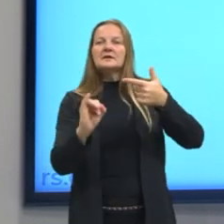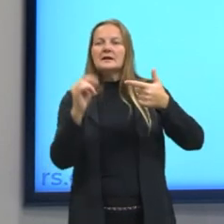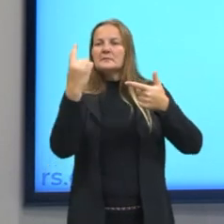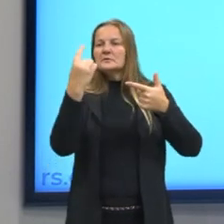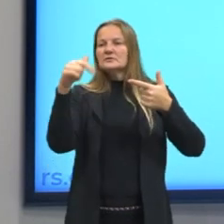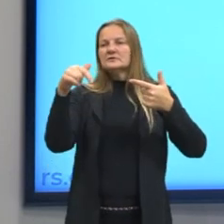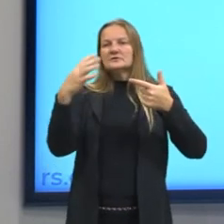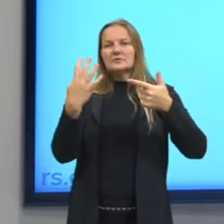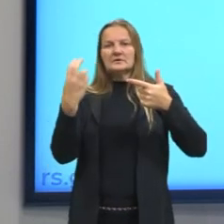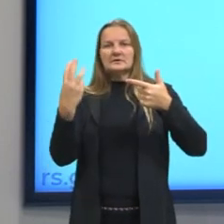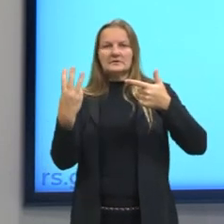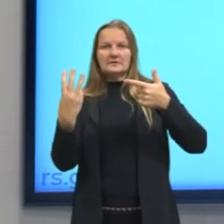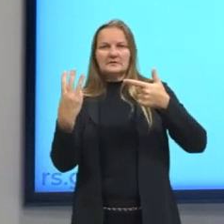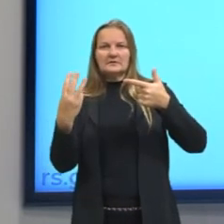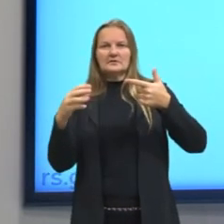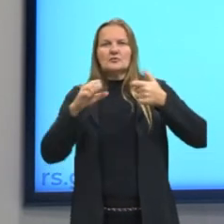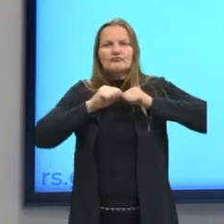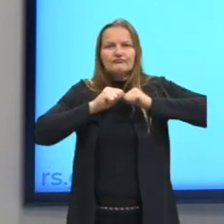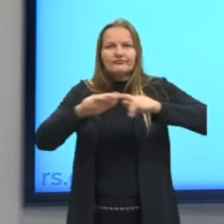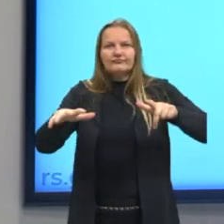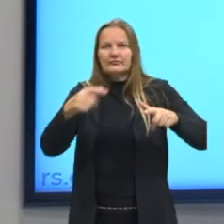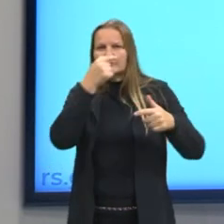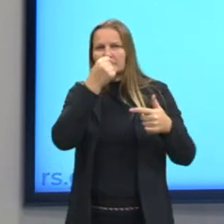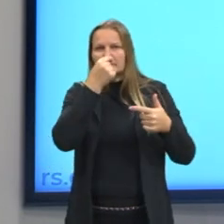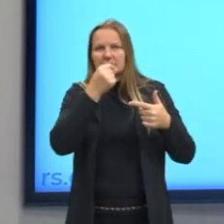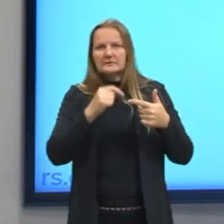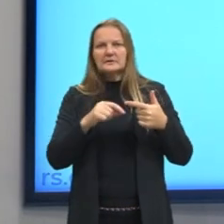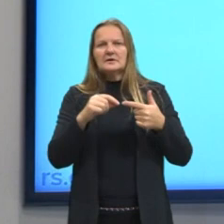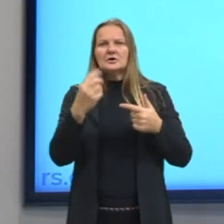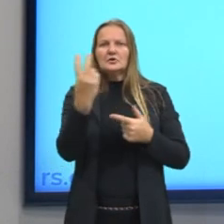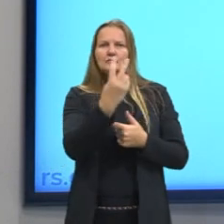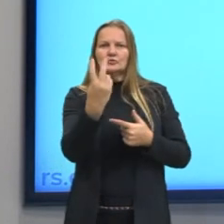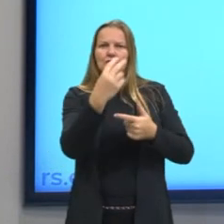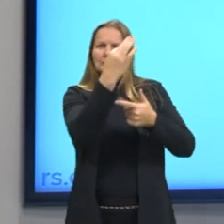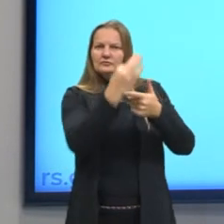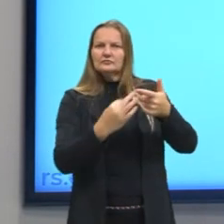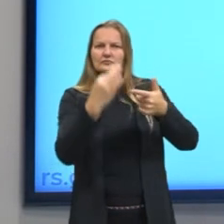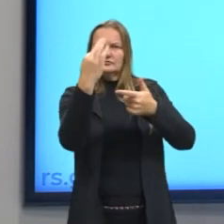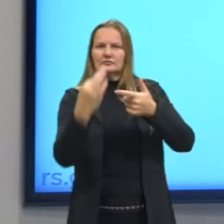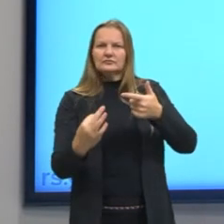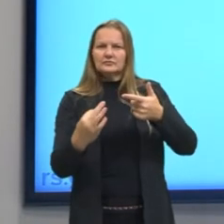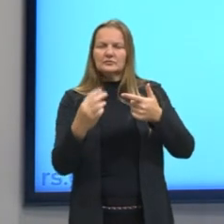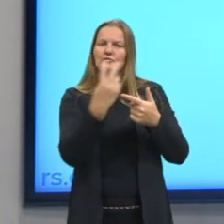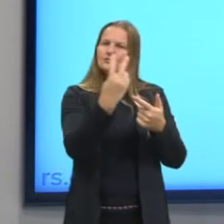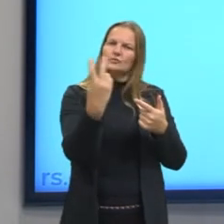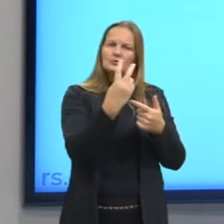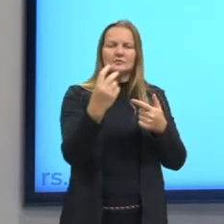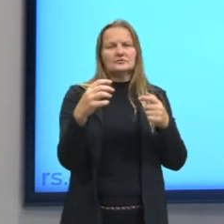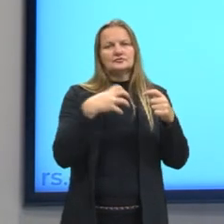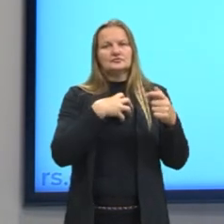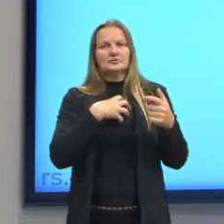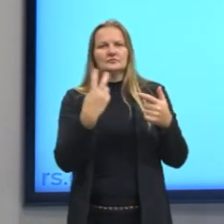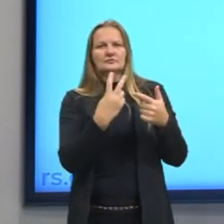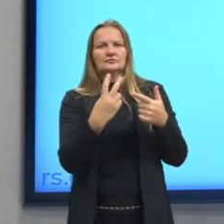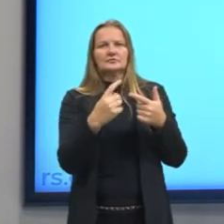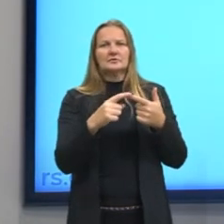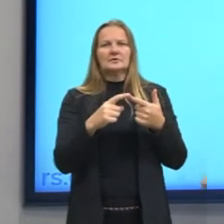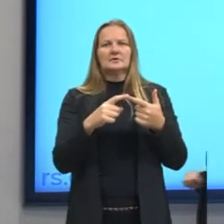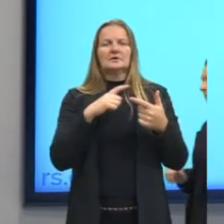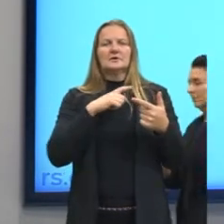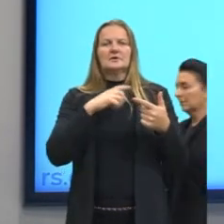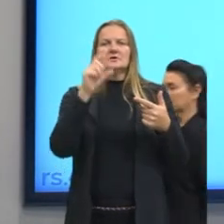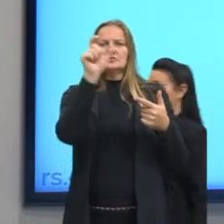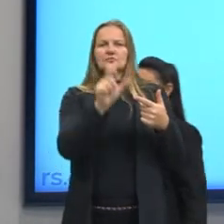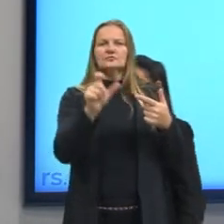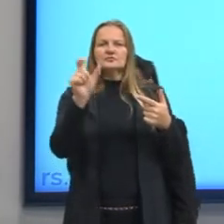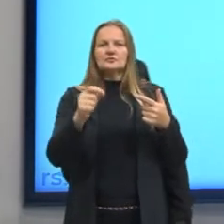em 1743 a epidemia da gripe nos dois terços nos dois casos aqui a gente tem